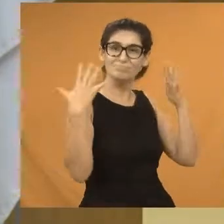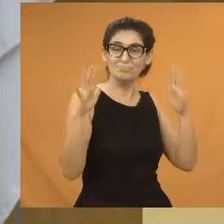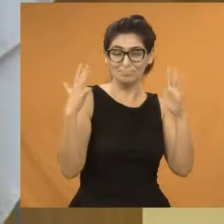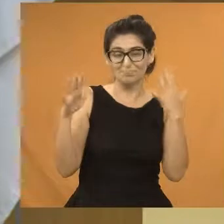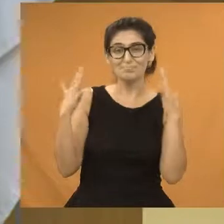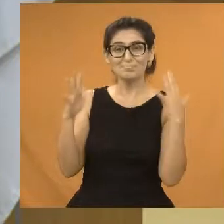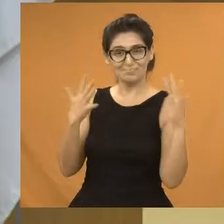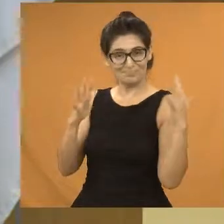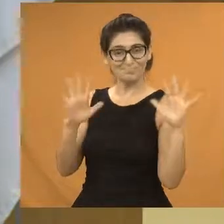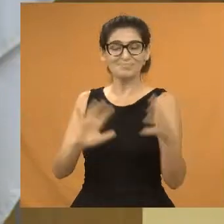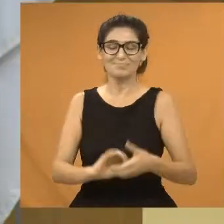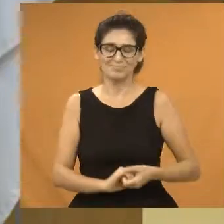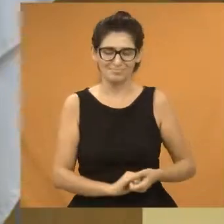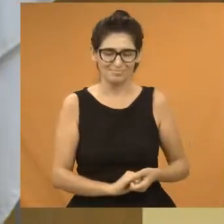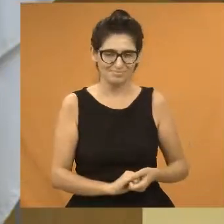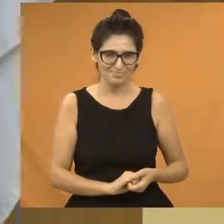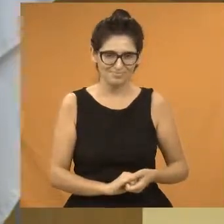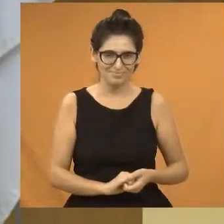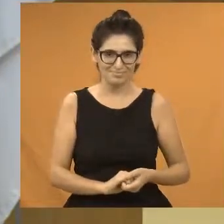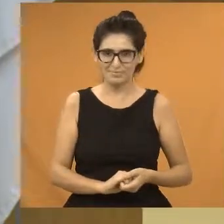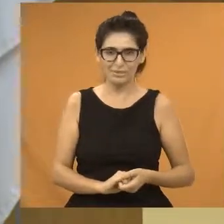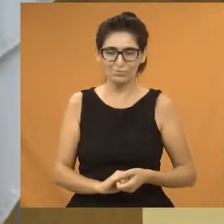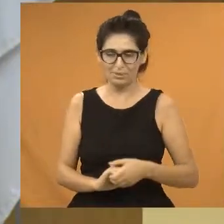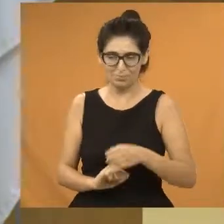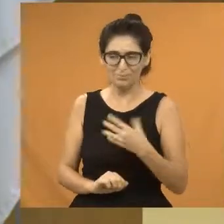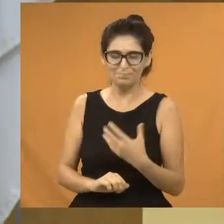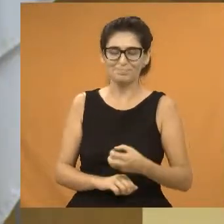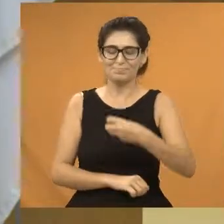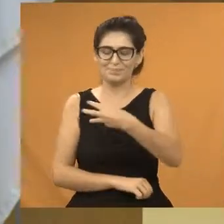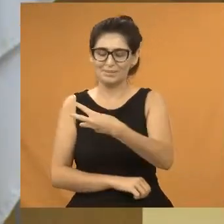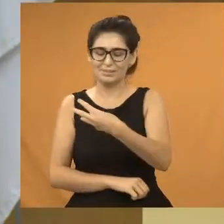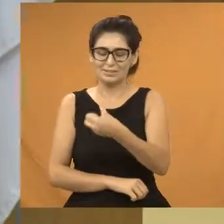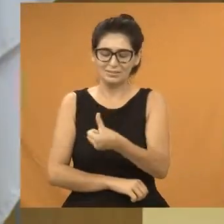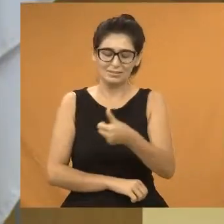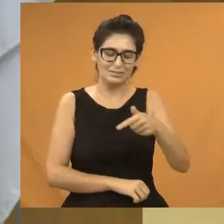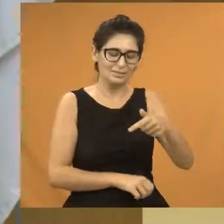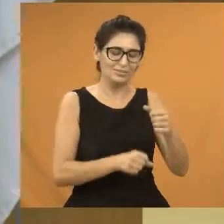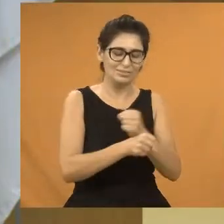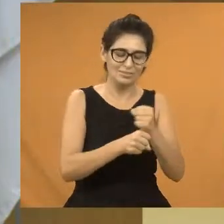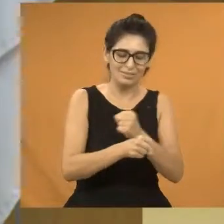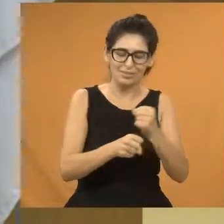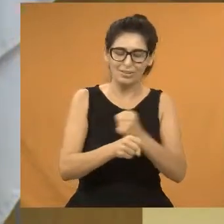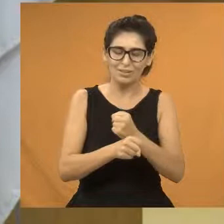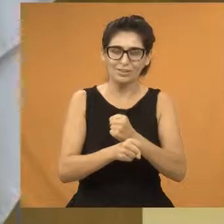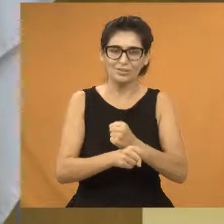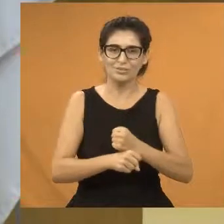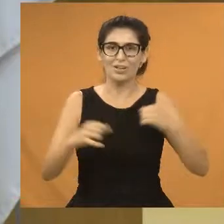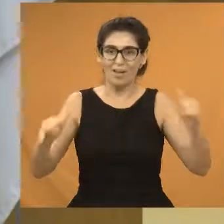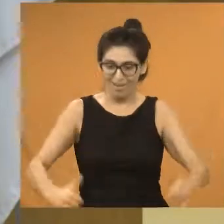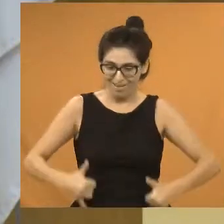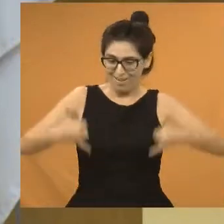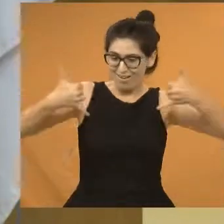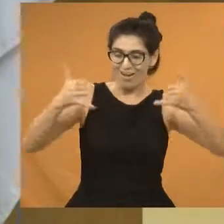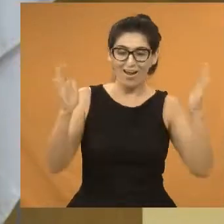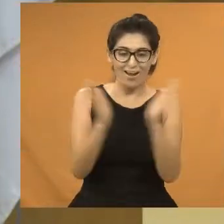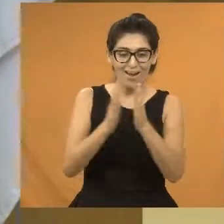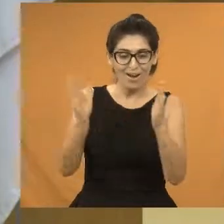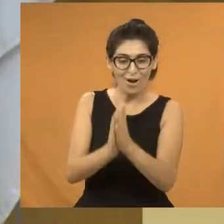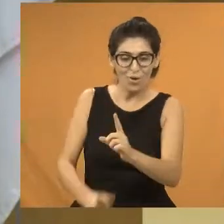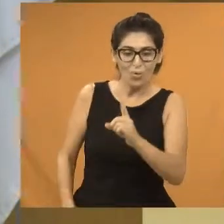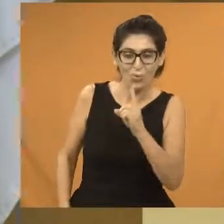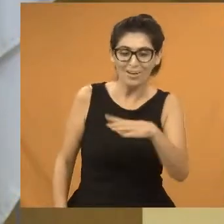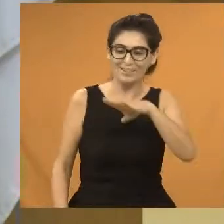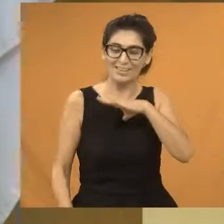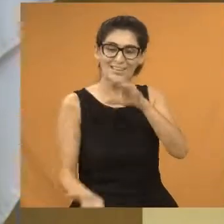começar parabenizando a nossa cidade, Aderbal, pelos 367 anos e ter o prazer de divulgar aqui uma notícia